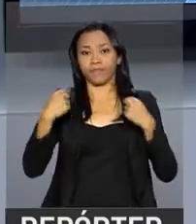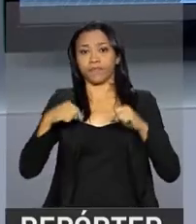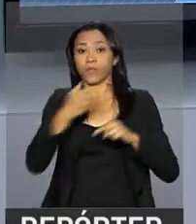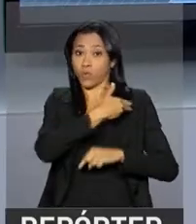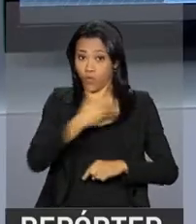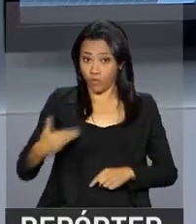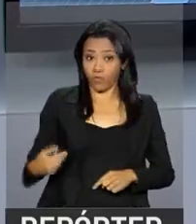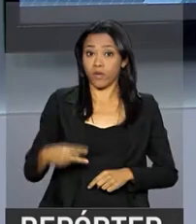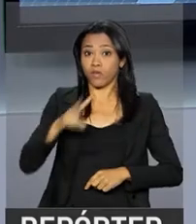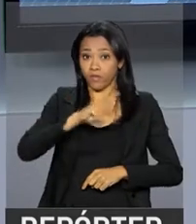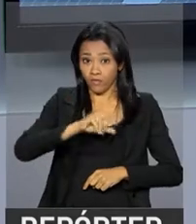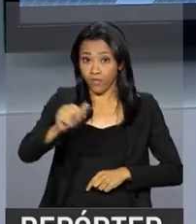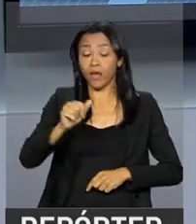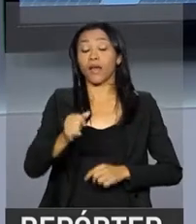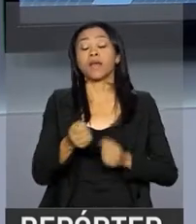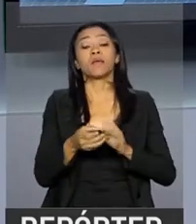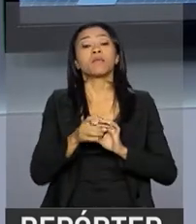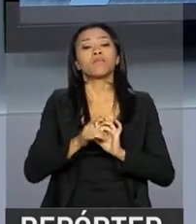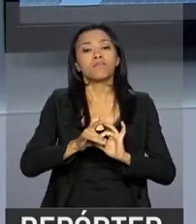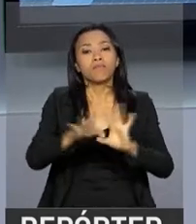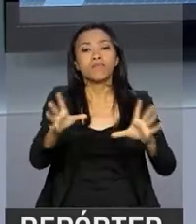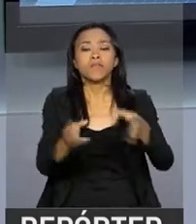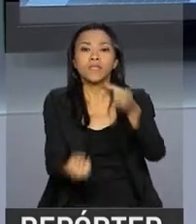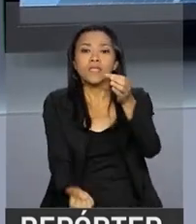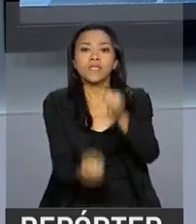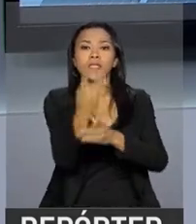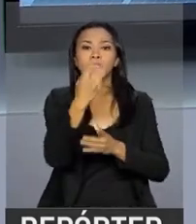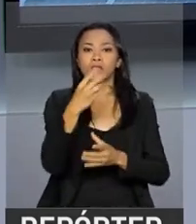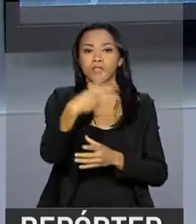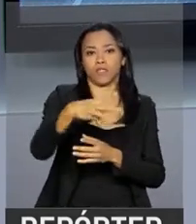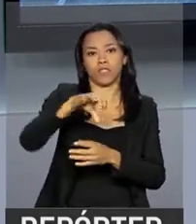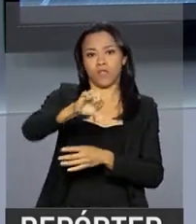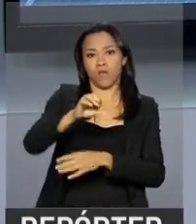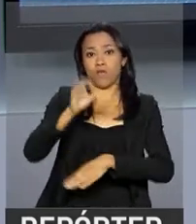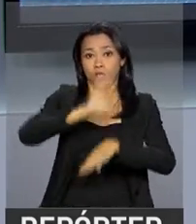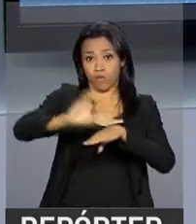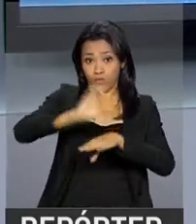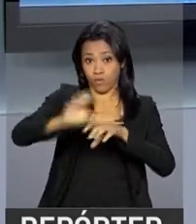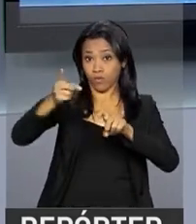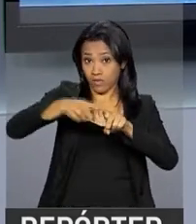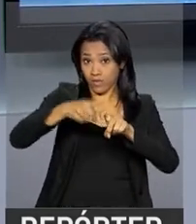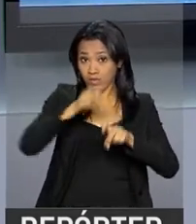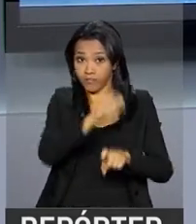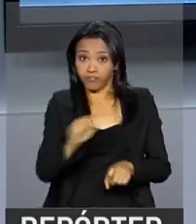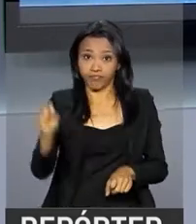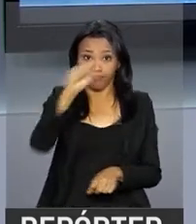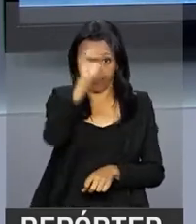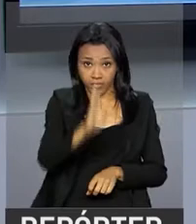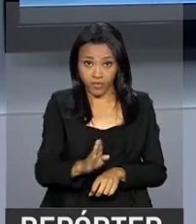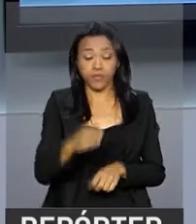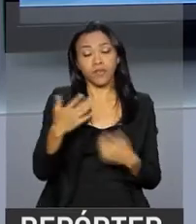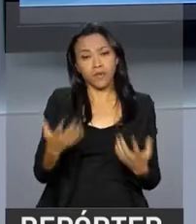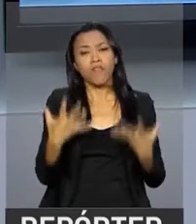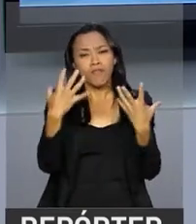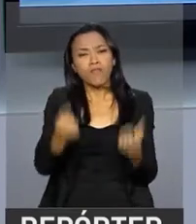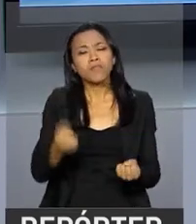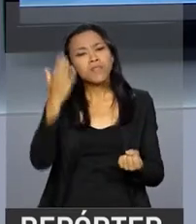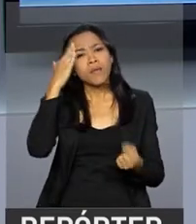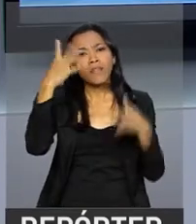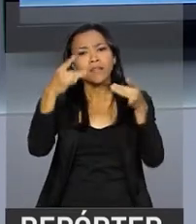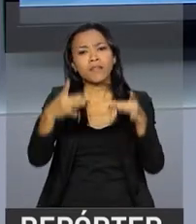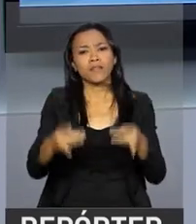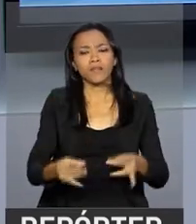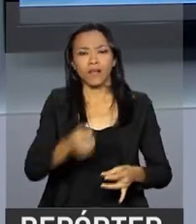autorizar a criação de 39 cursos de medicina no país vamos então ao palácio do planalto saber os detalhes ao vivo com a repórter nem